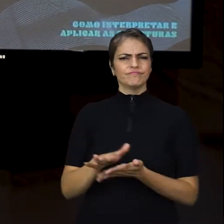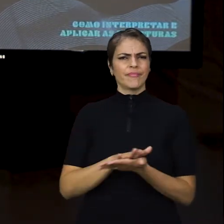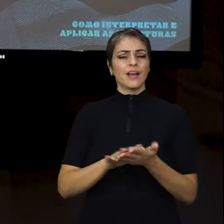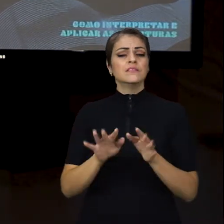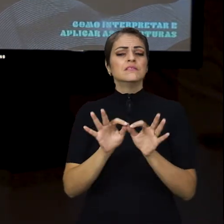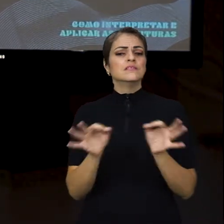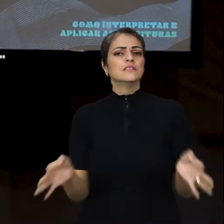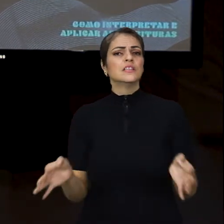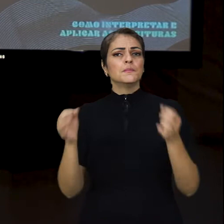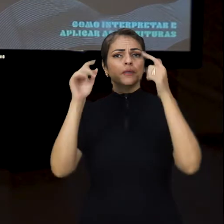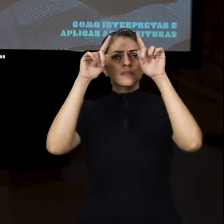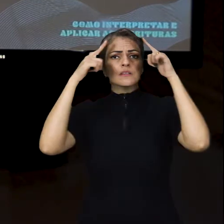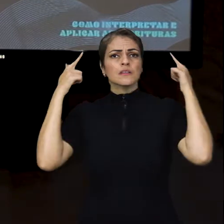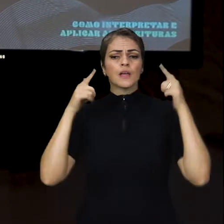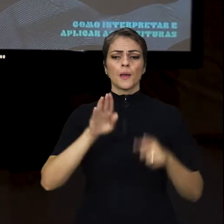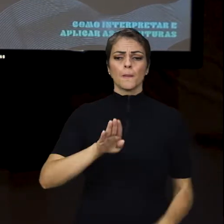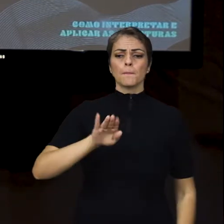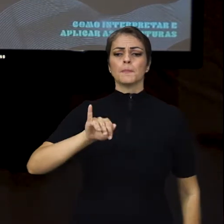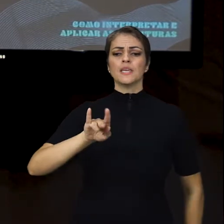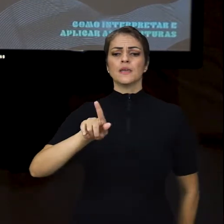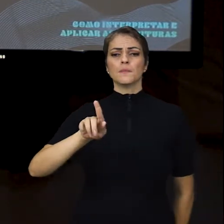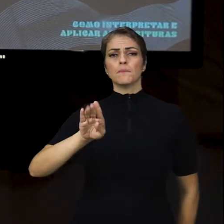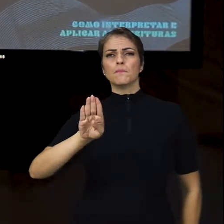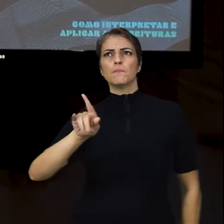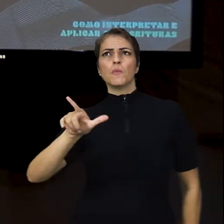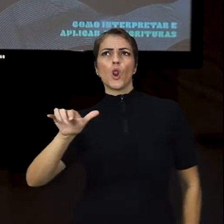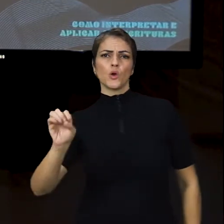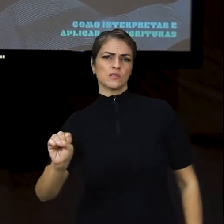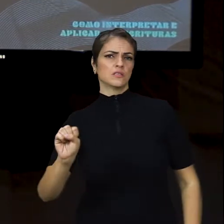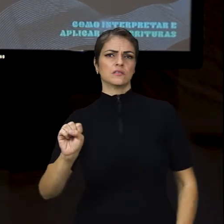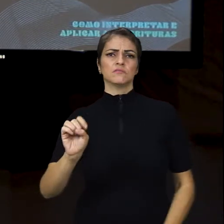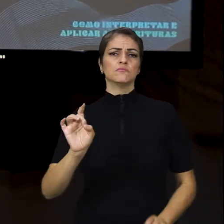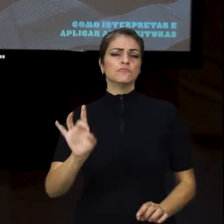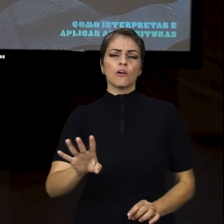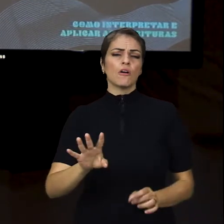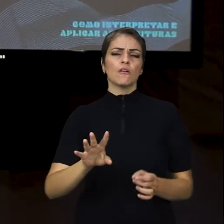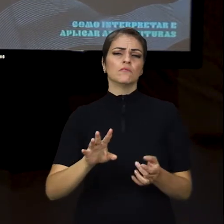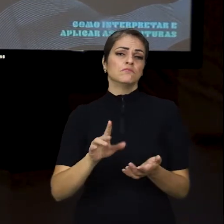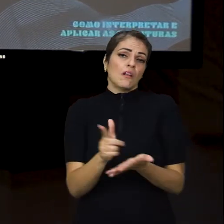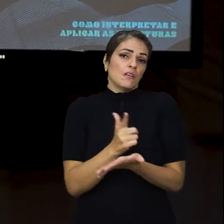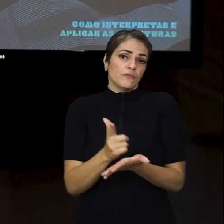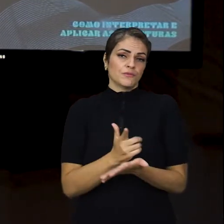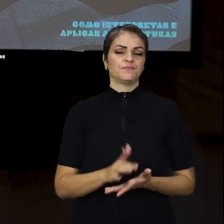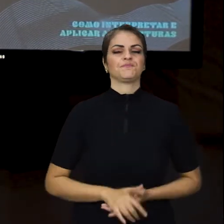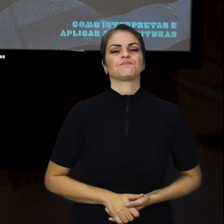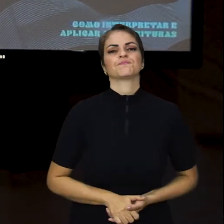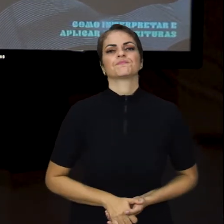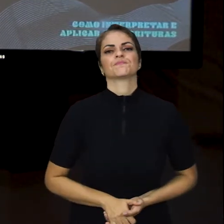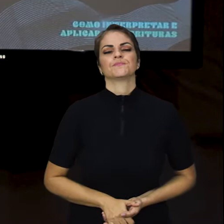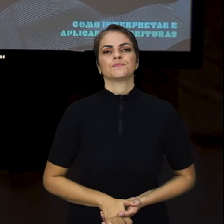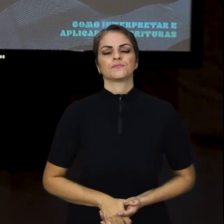grego biblos, que significa livro, o livro. E,